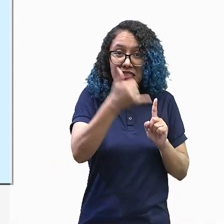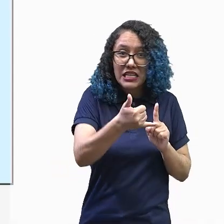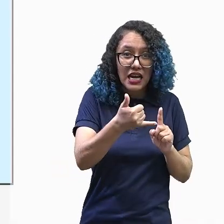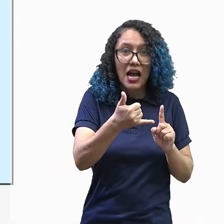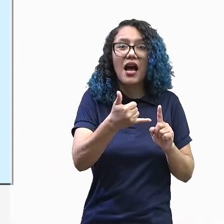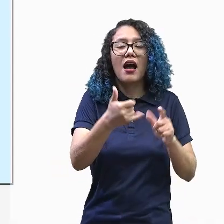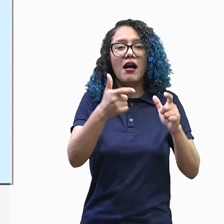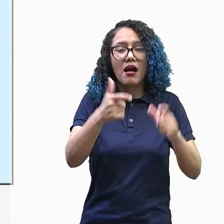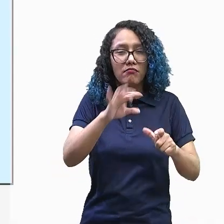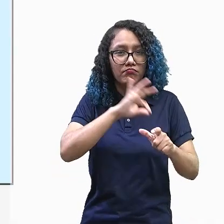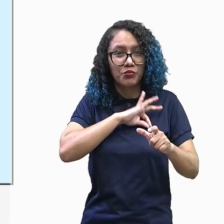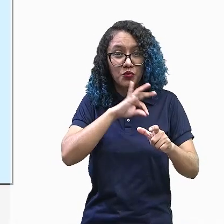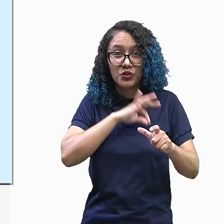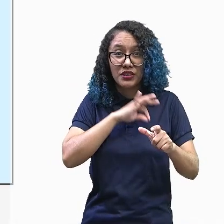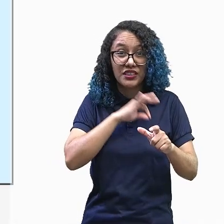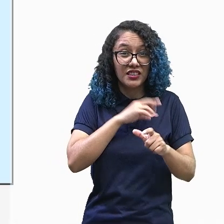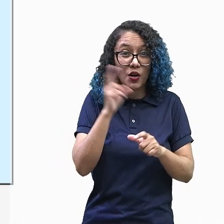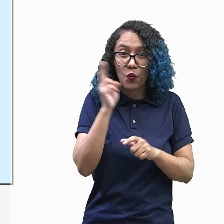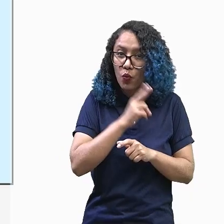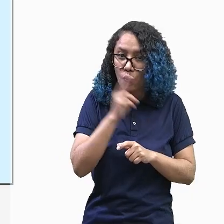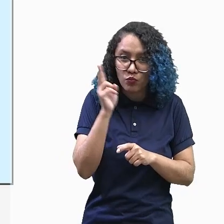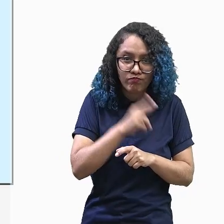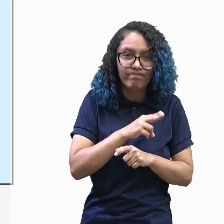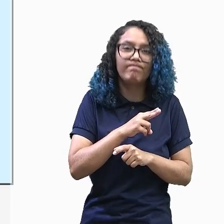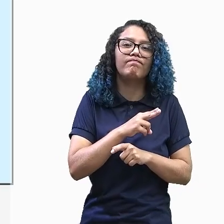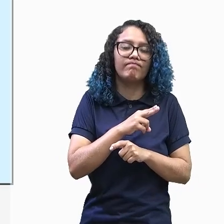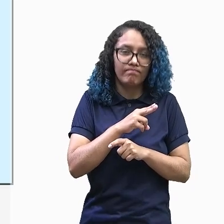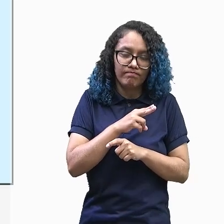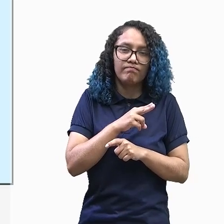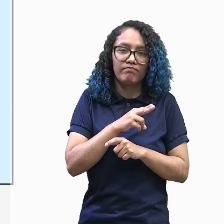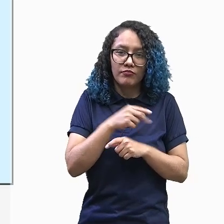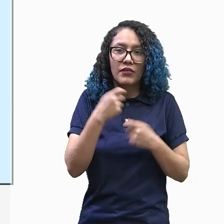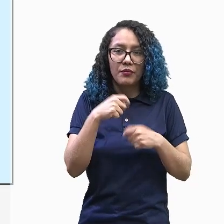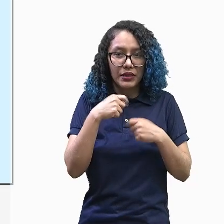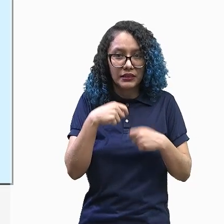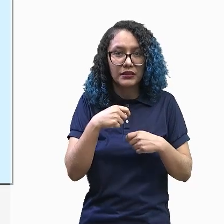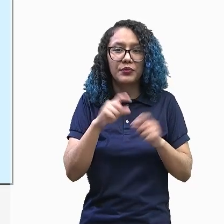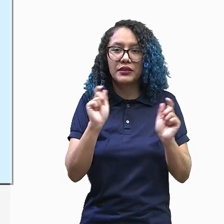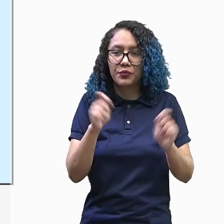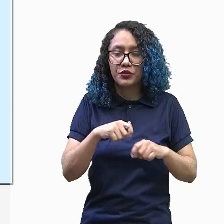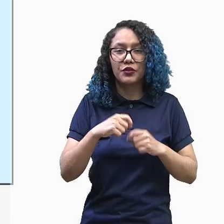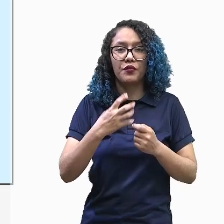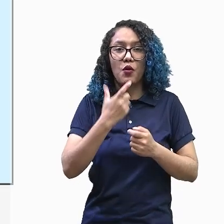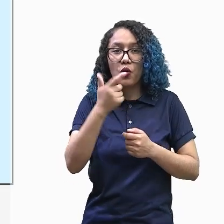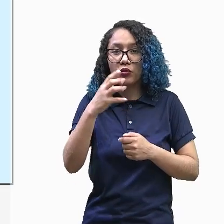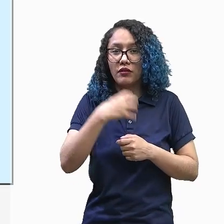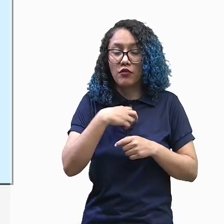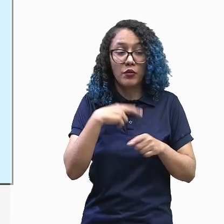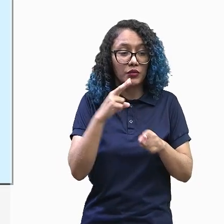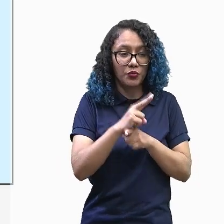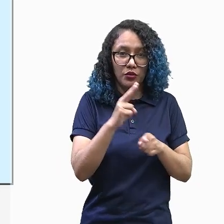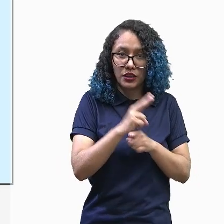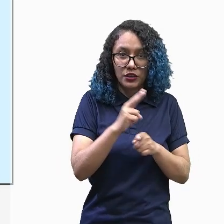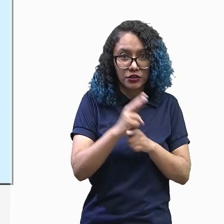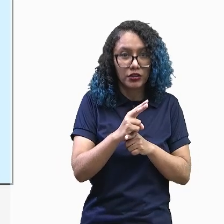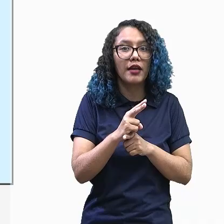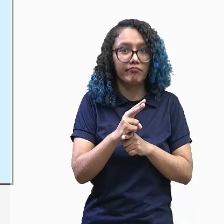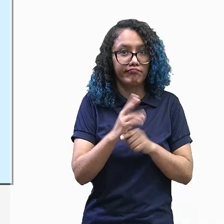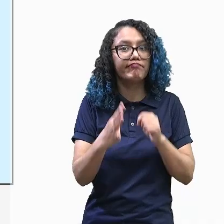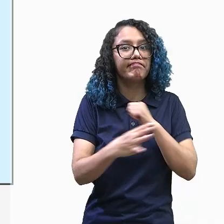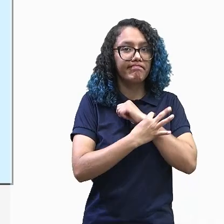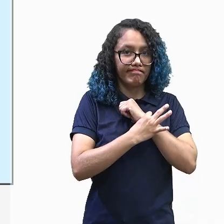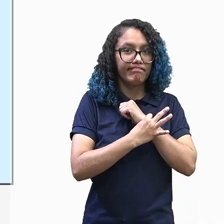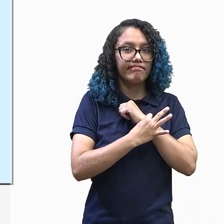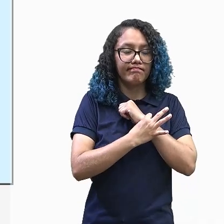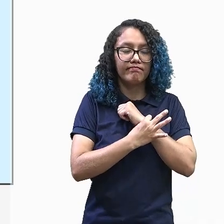urgentemente, né, para que ela tenha outra forma de proteção. É claro que tem